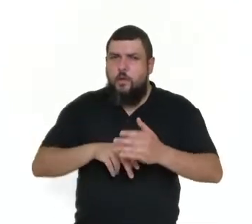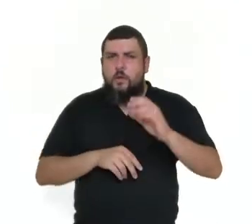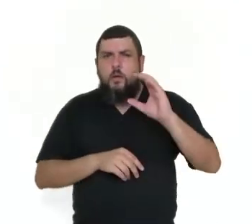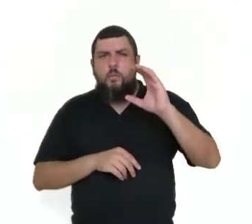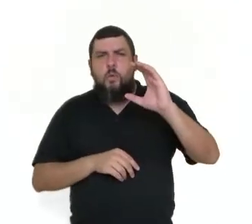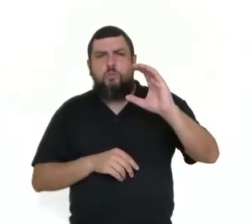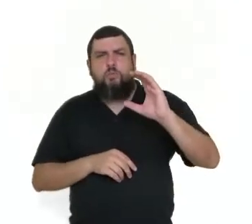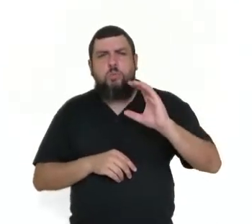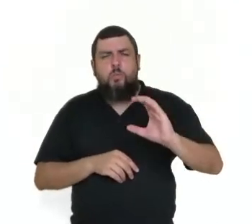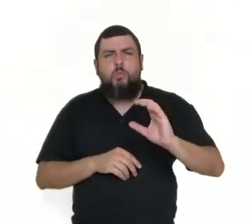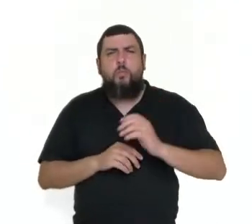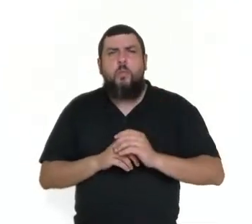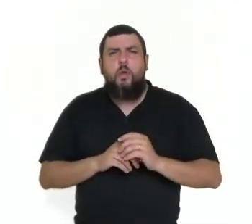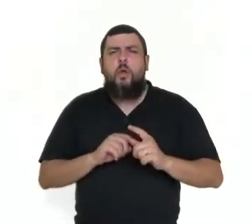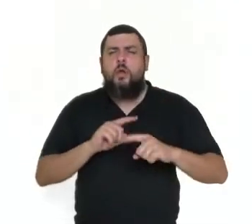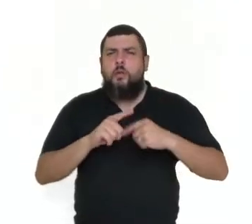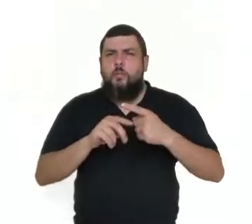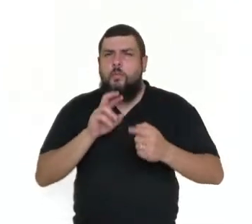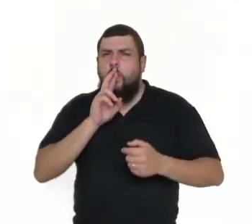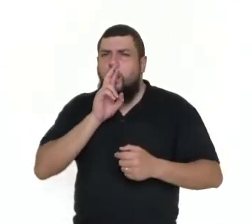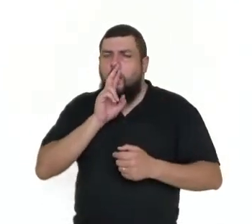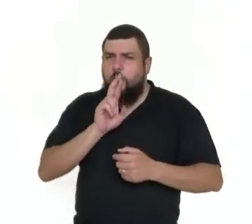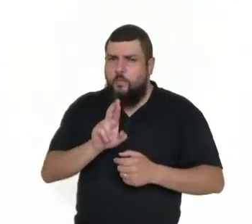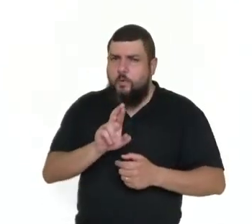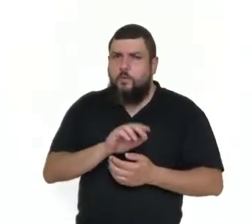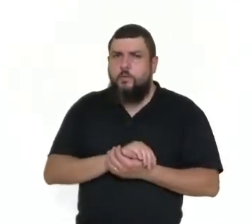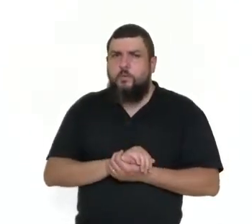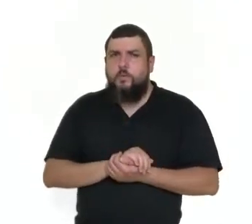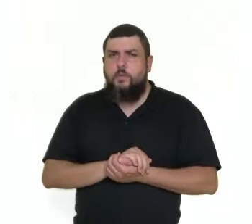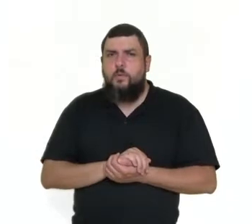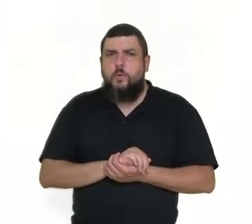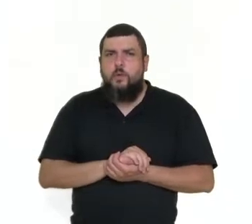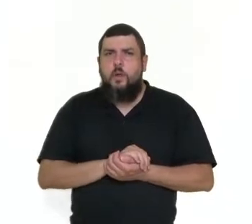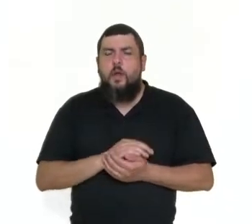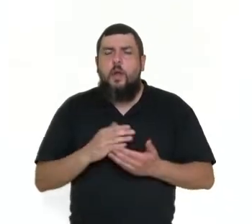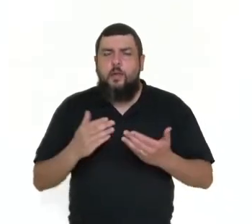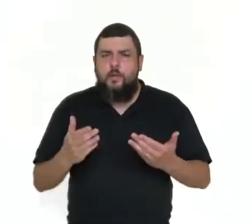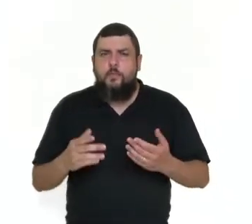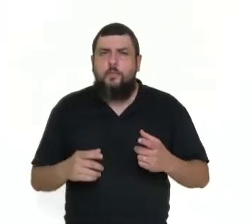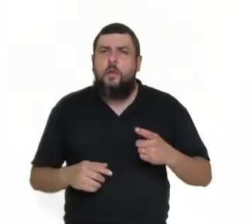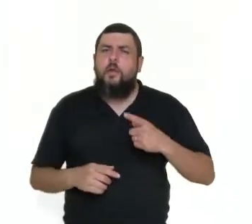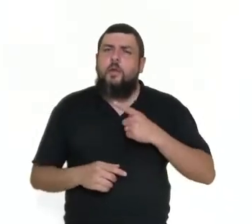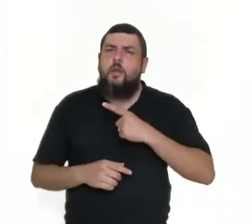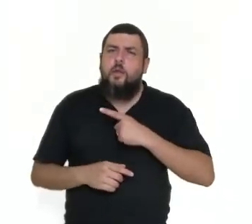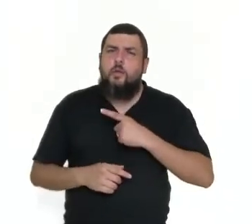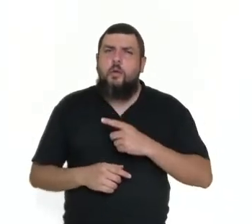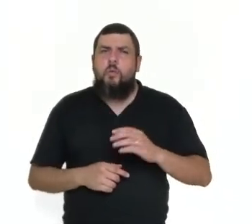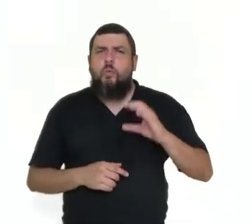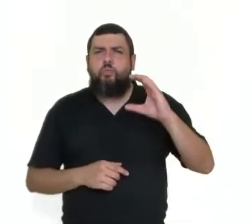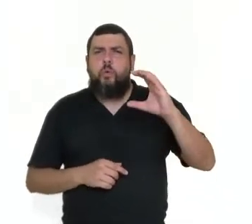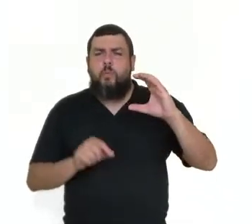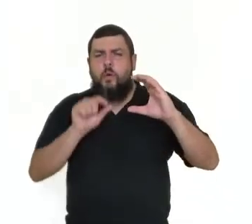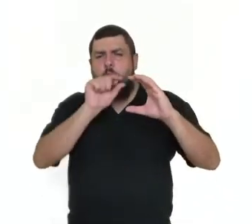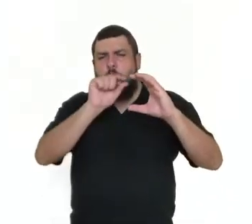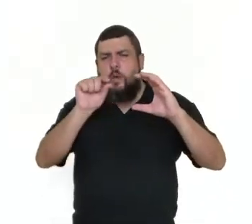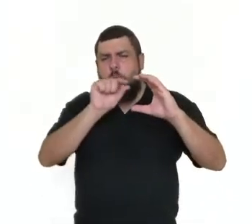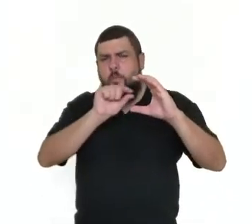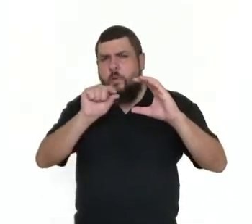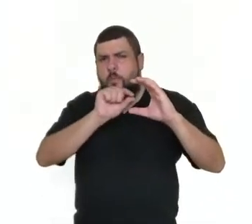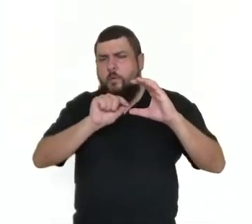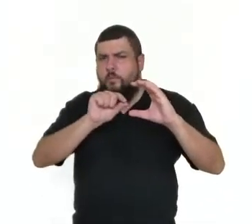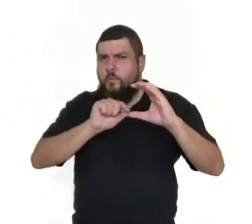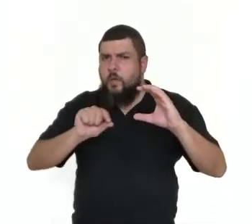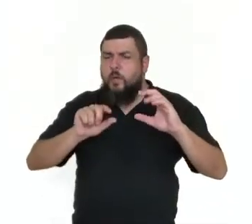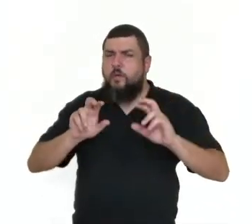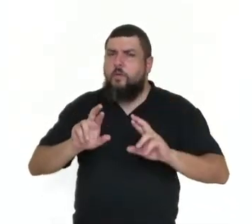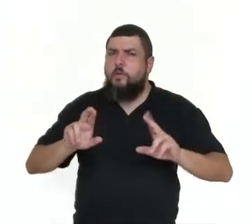poema e depois respondam. Então, aqui a gente tem uma estrofe diferente da que foi trazida até o momento, né?